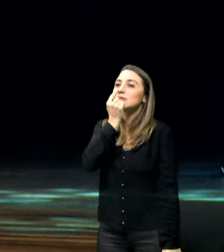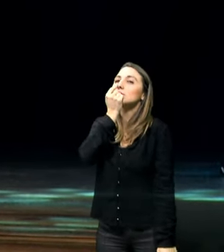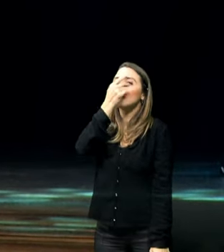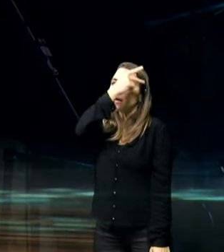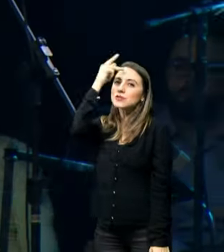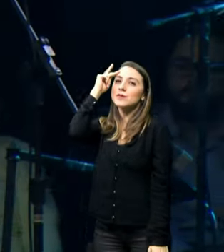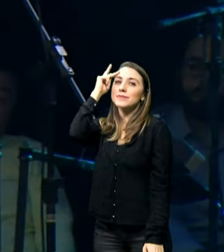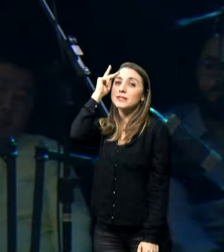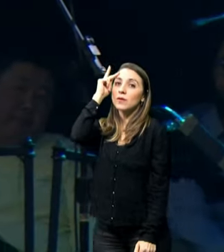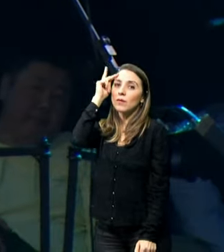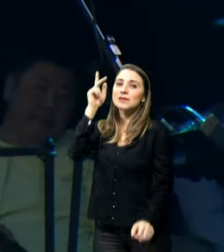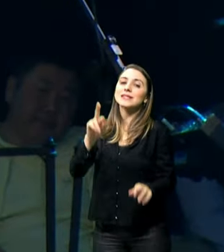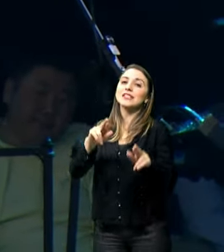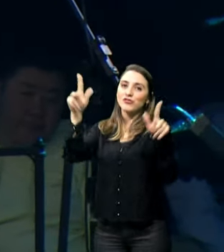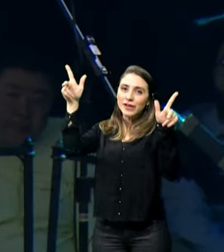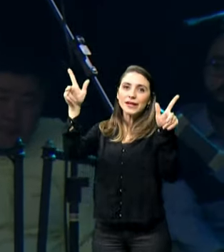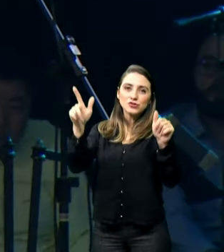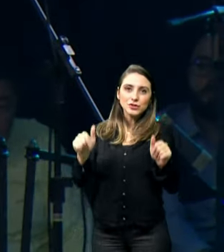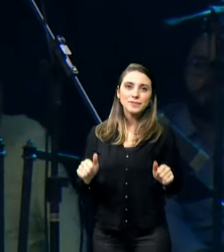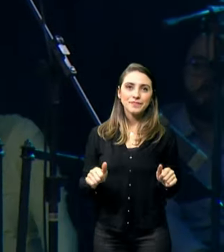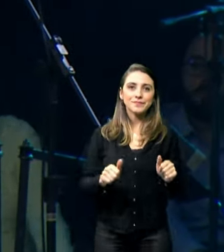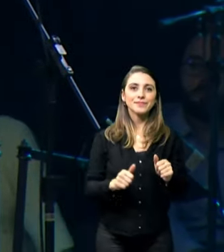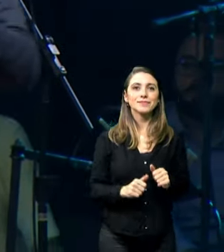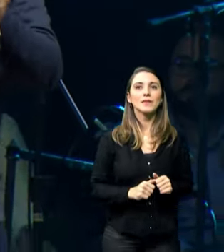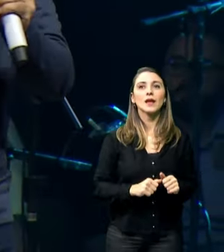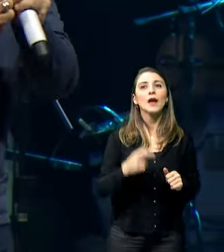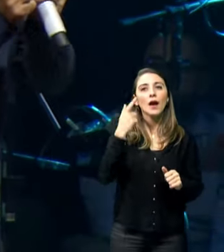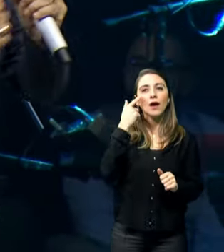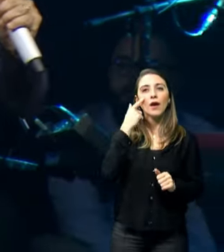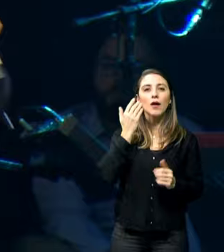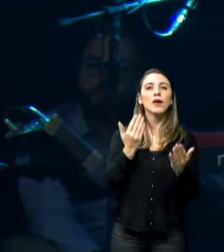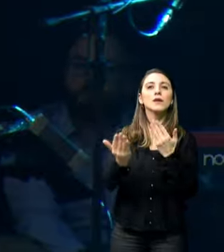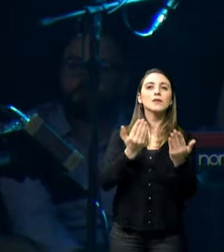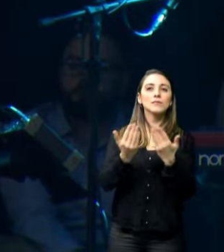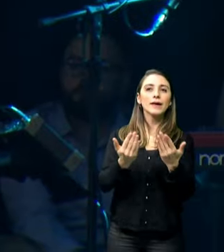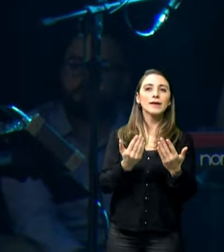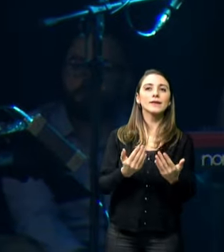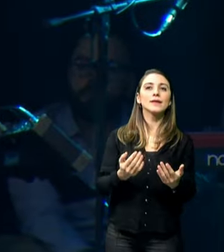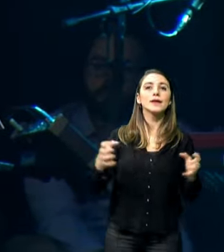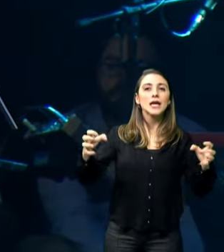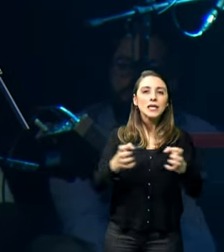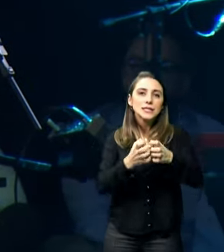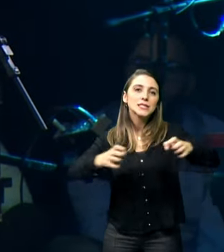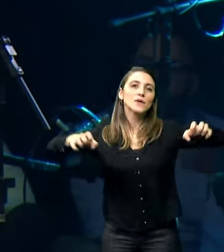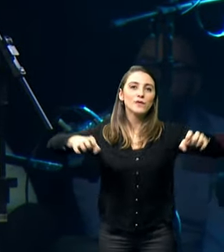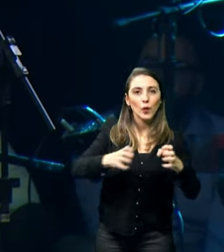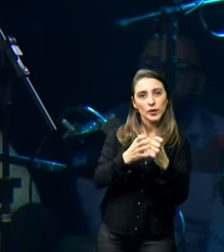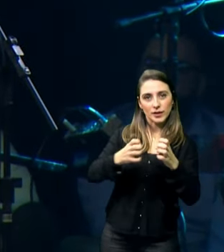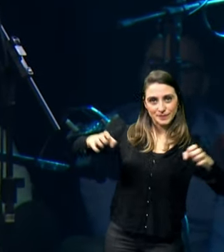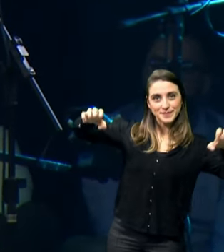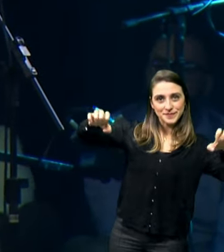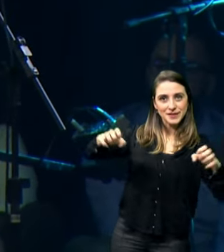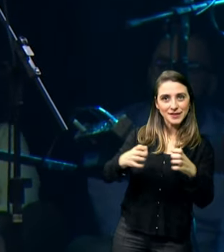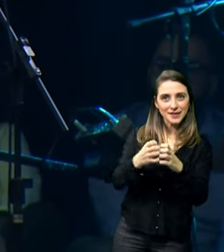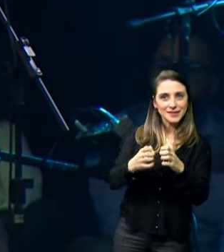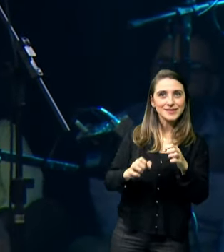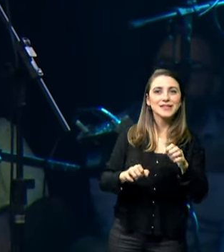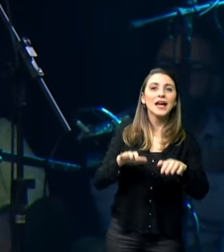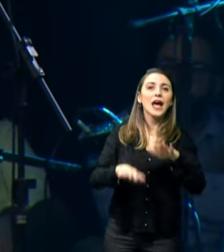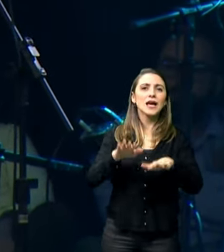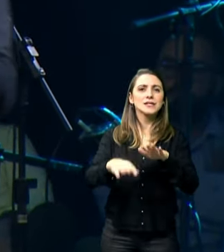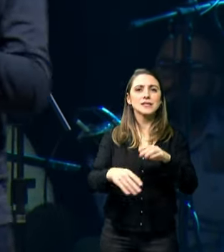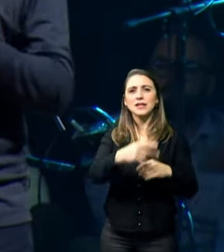Sanfona. Você sabia que relacionamento é uma sanfona? De vez em quando você pega alguém, afasta. De vez em quando você